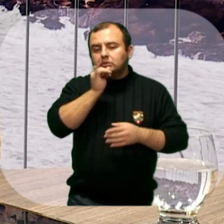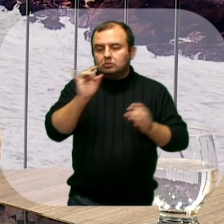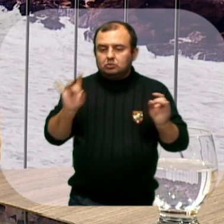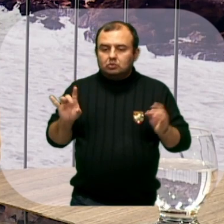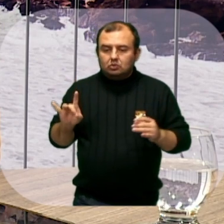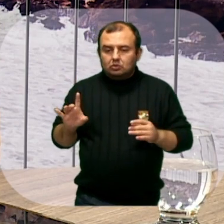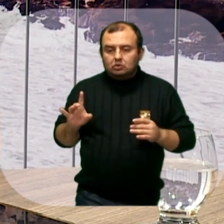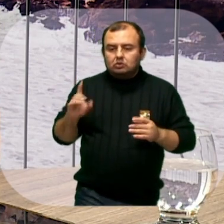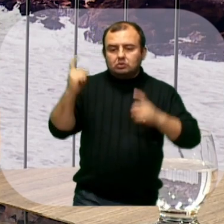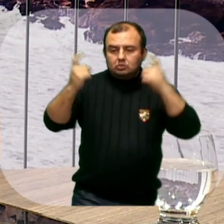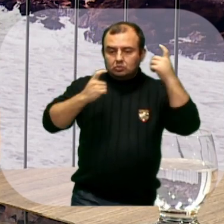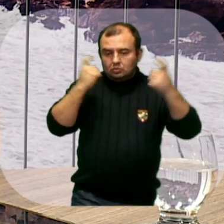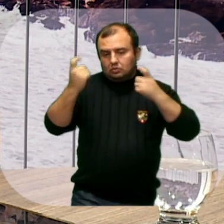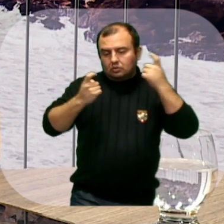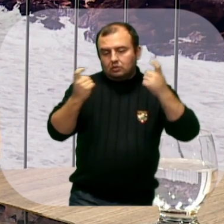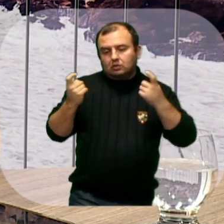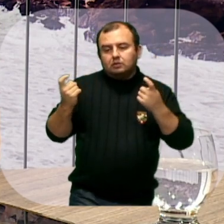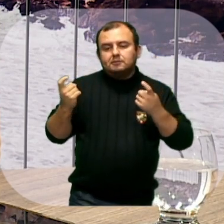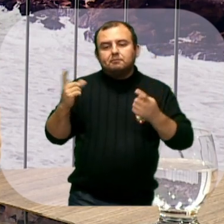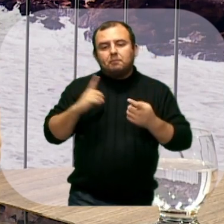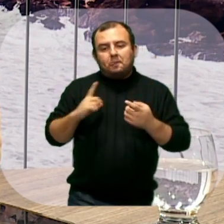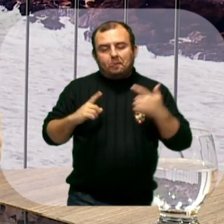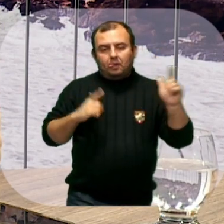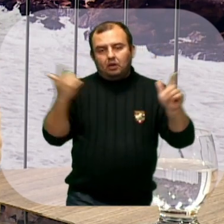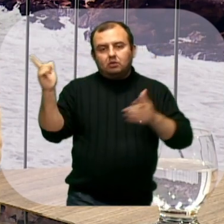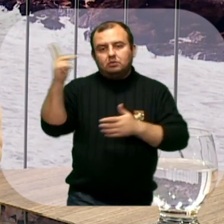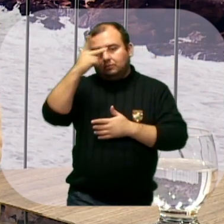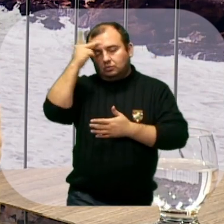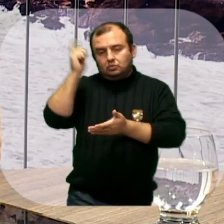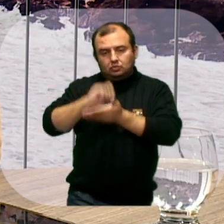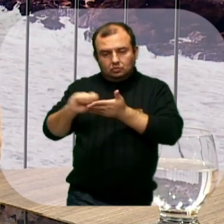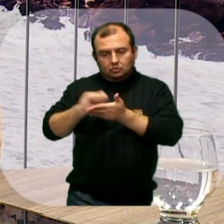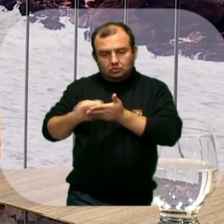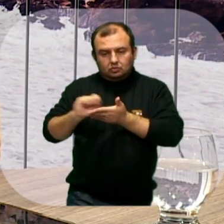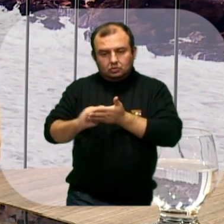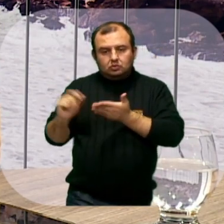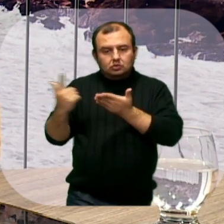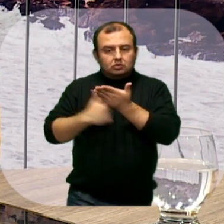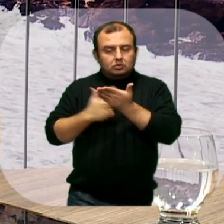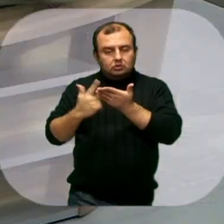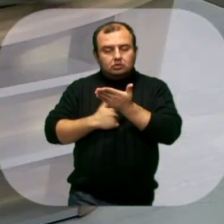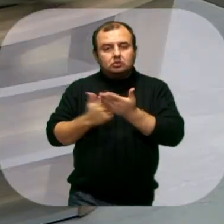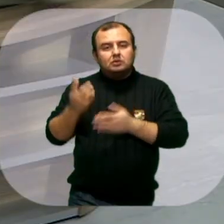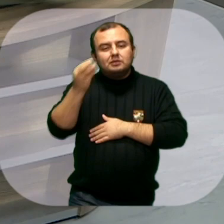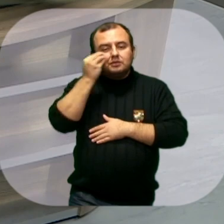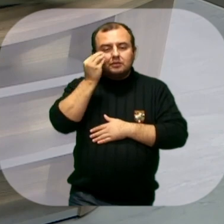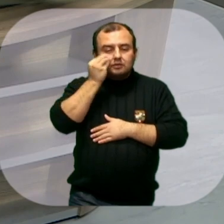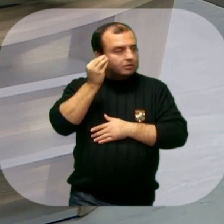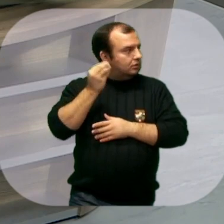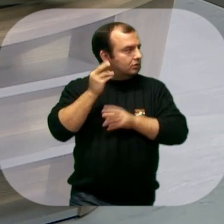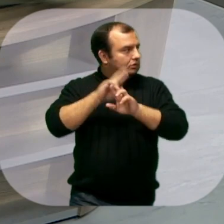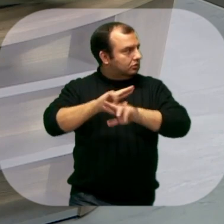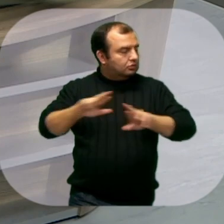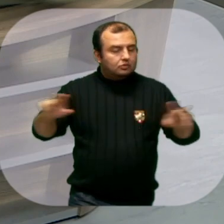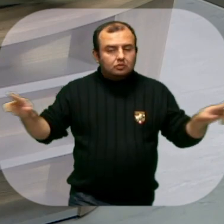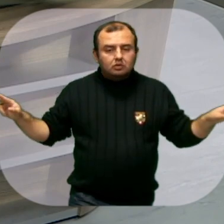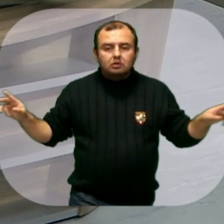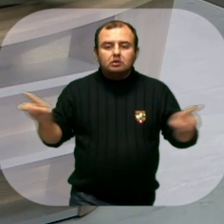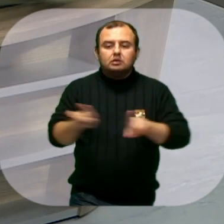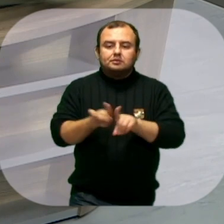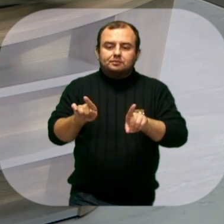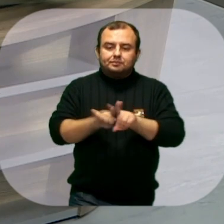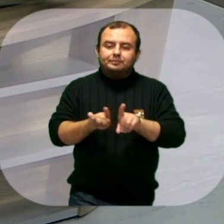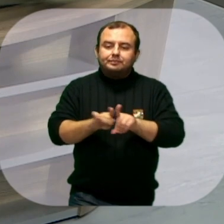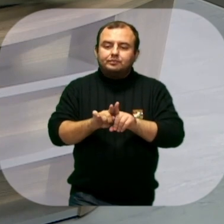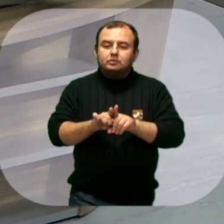preocupa muito com isso e até mesmo de trazer outros autores. Então, eu estou tentando... Para dar aquela diversidade de dizer